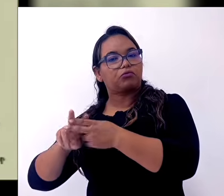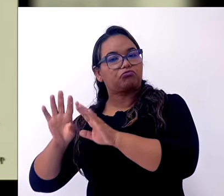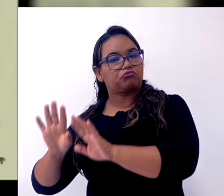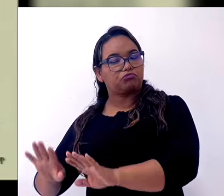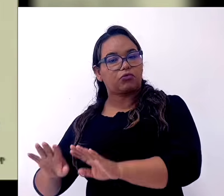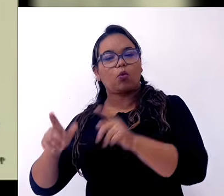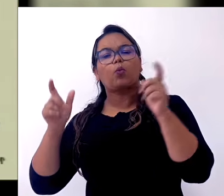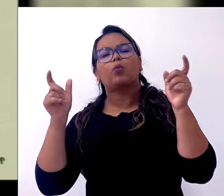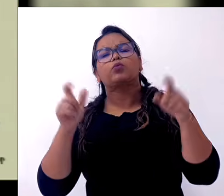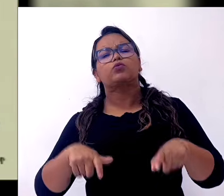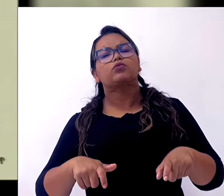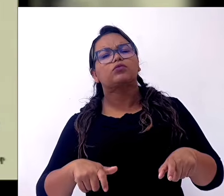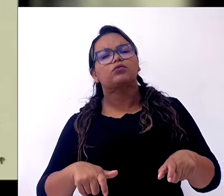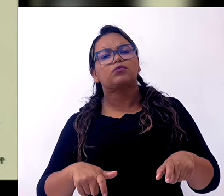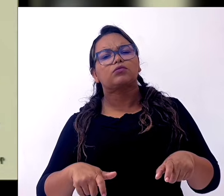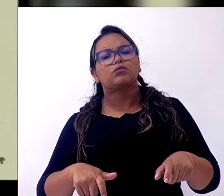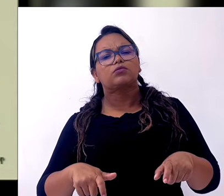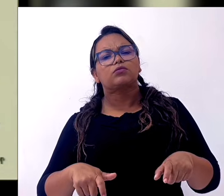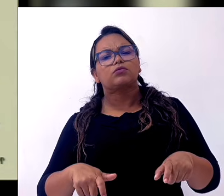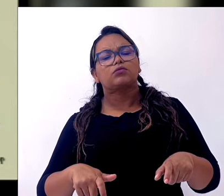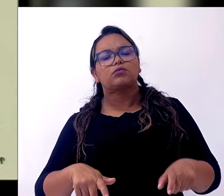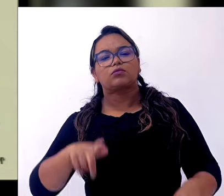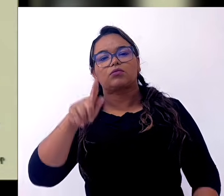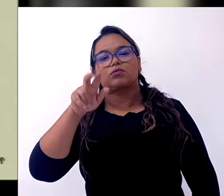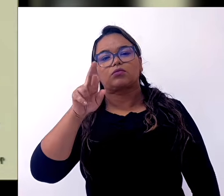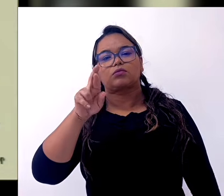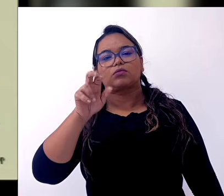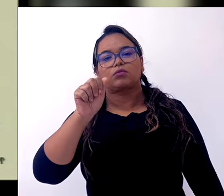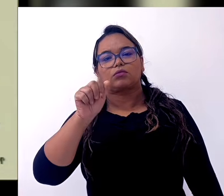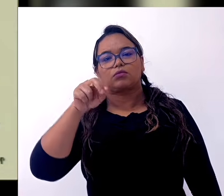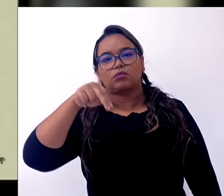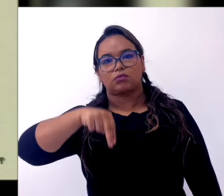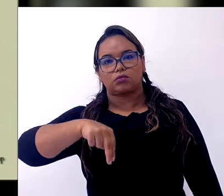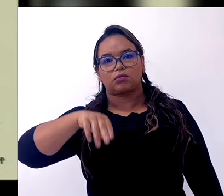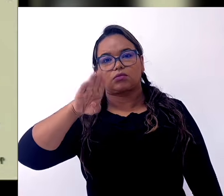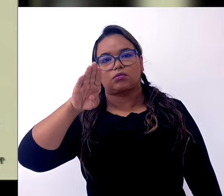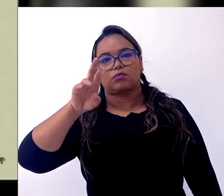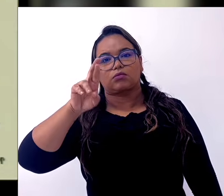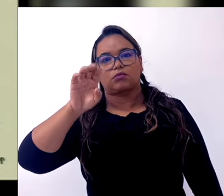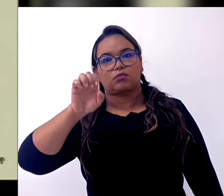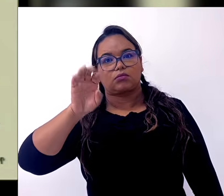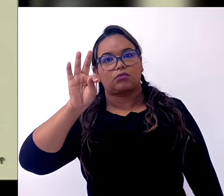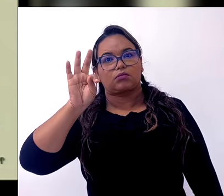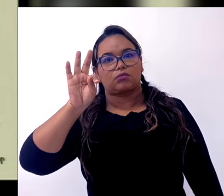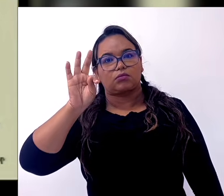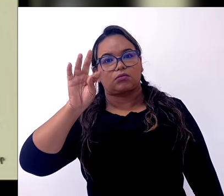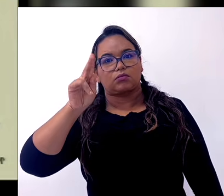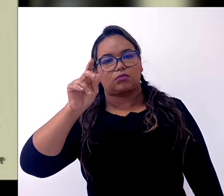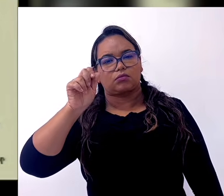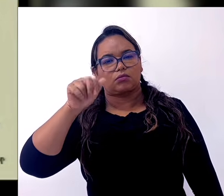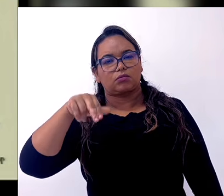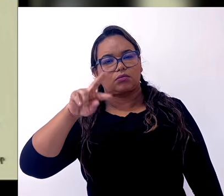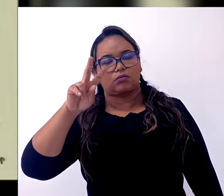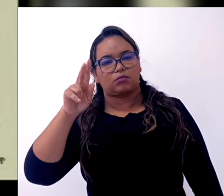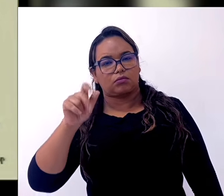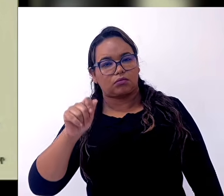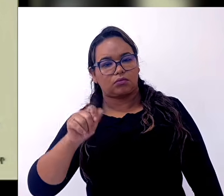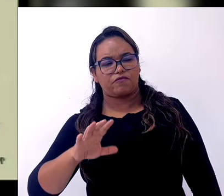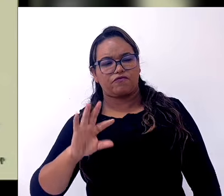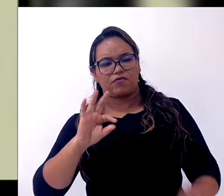príncipe Philip, todos eles são maçons. Joseph Mengele, Walt Disney, todos esses